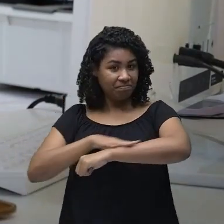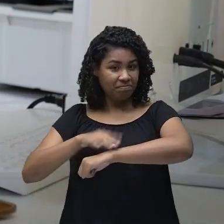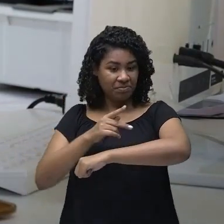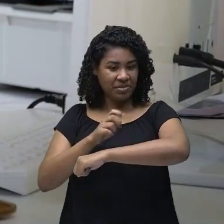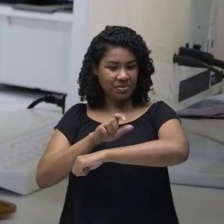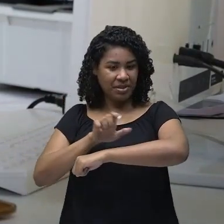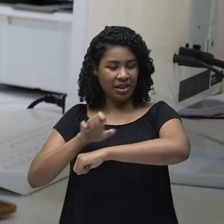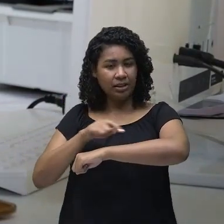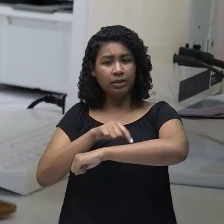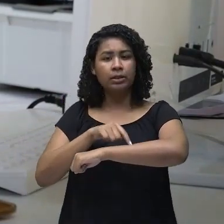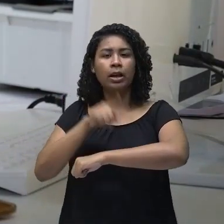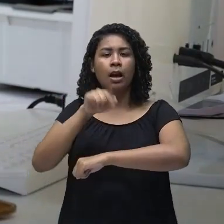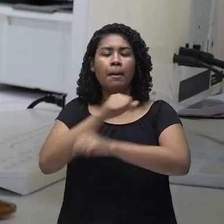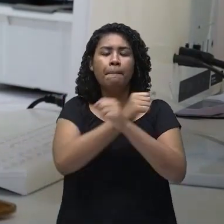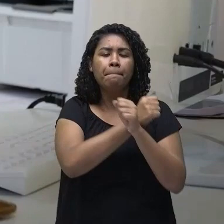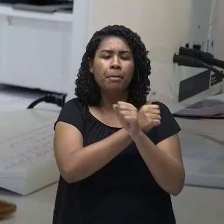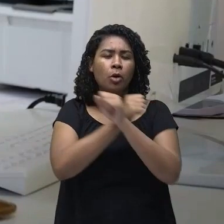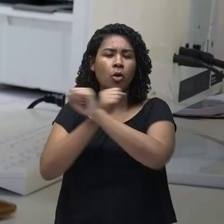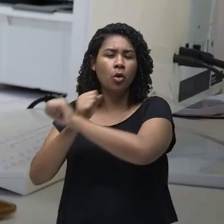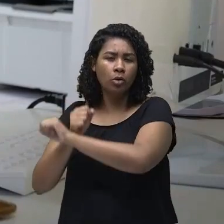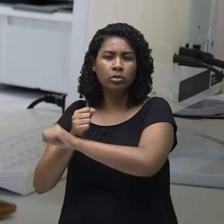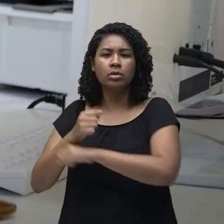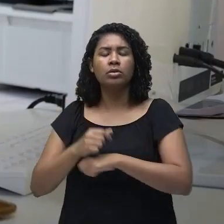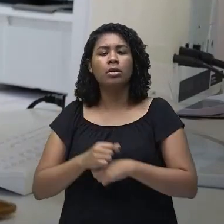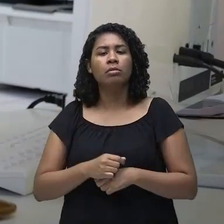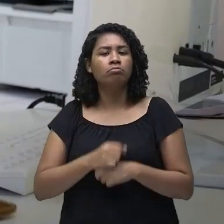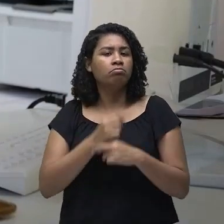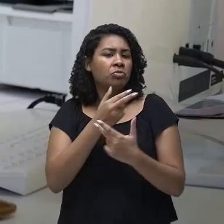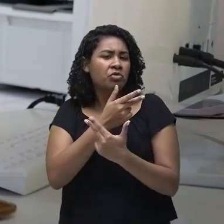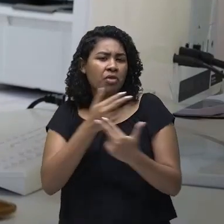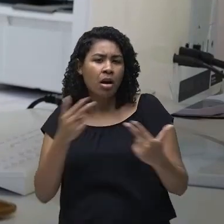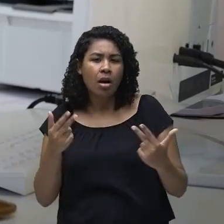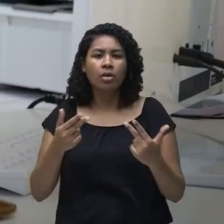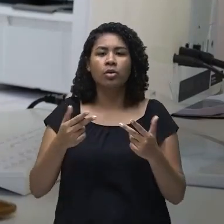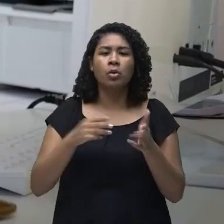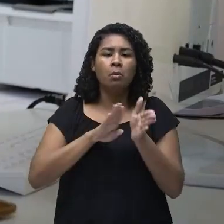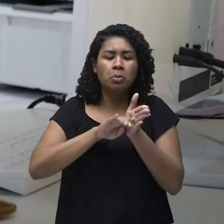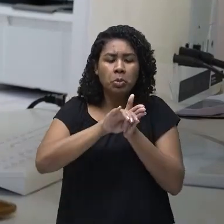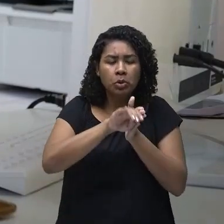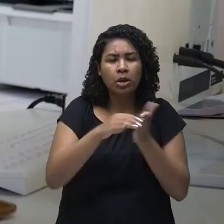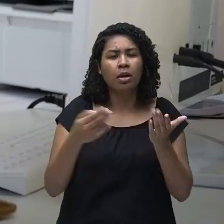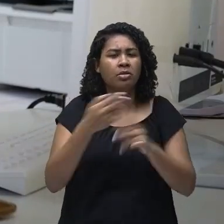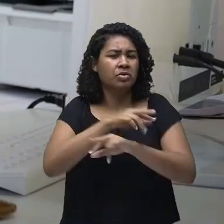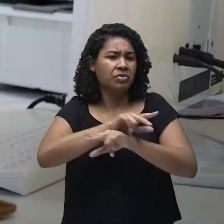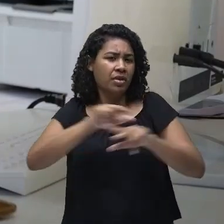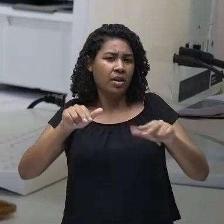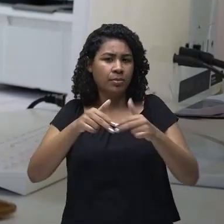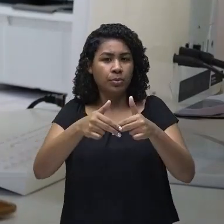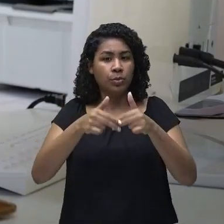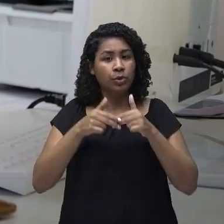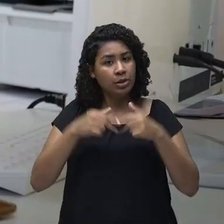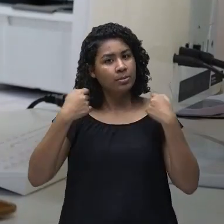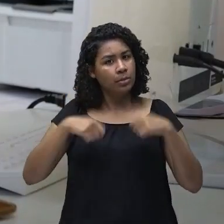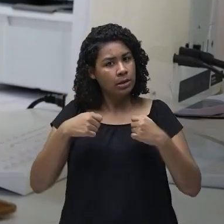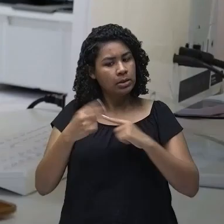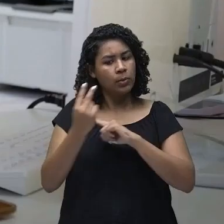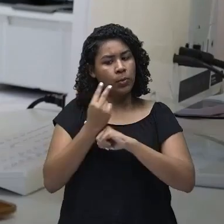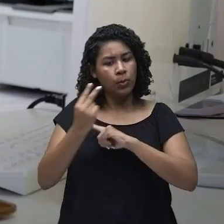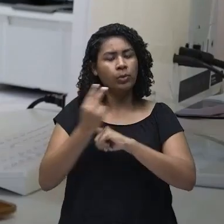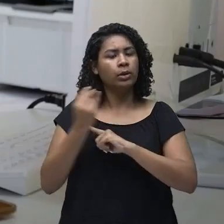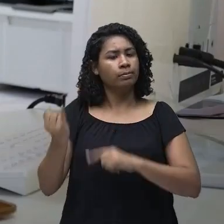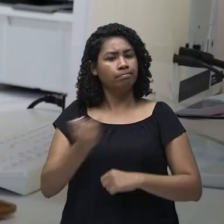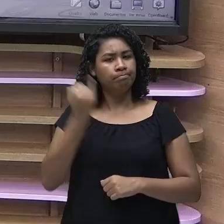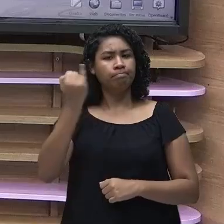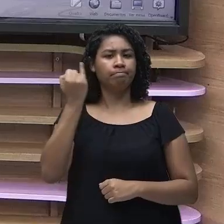barreira de proteção a micro-organismos, a agentes irritantes. Então, é um órgão que precisa ser muito bem cuidado e